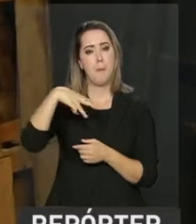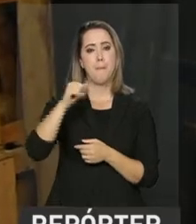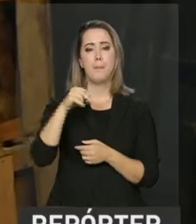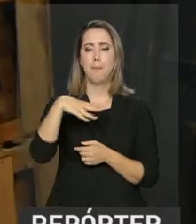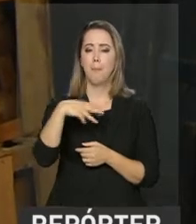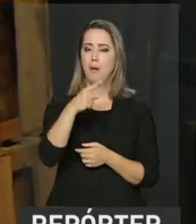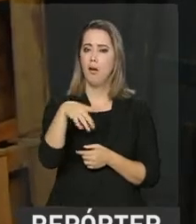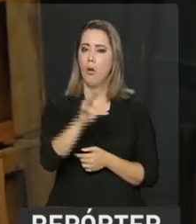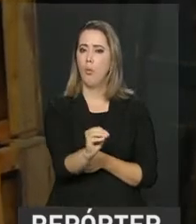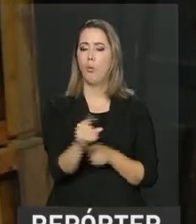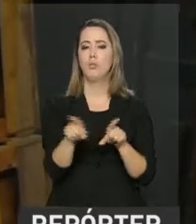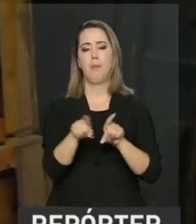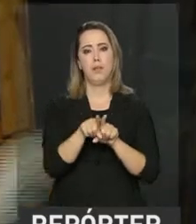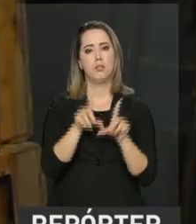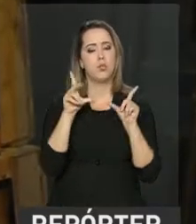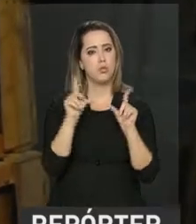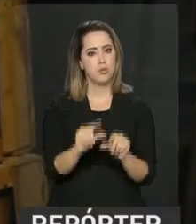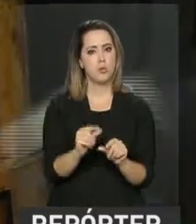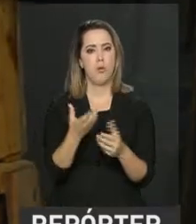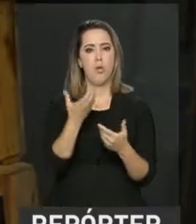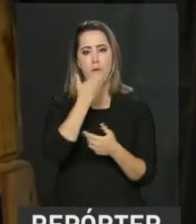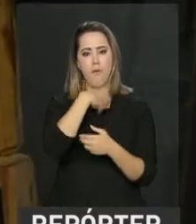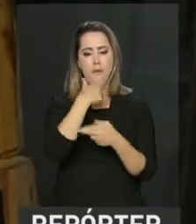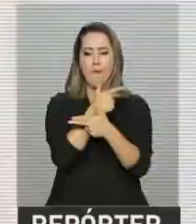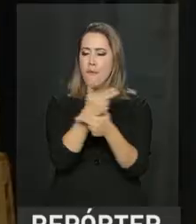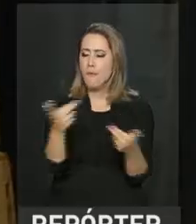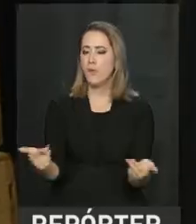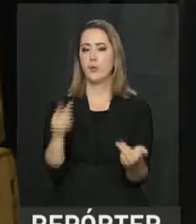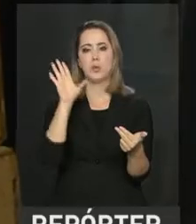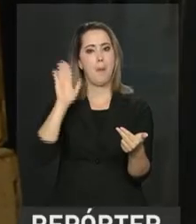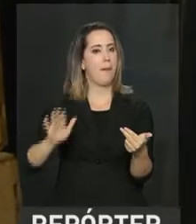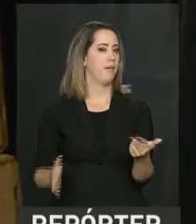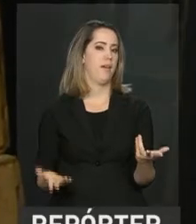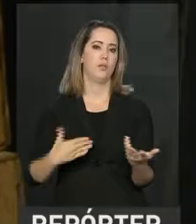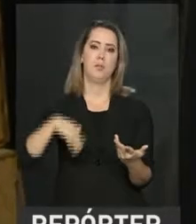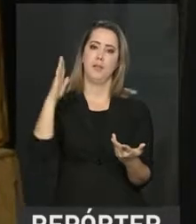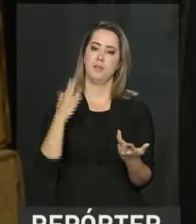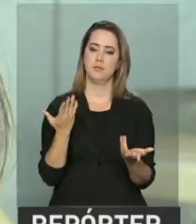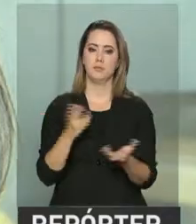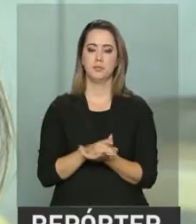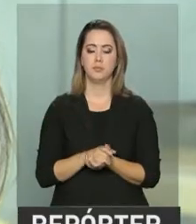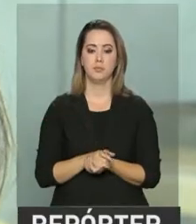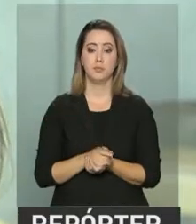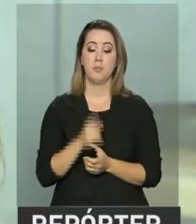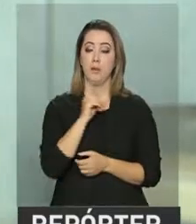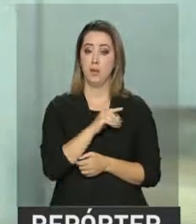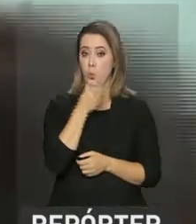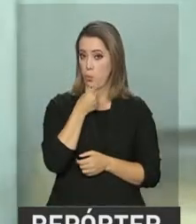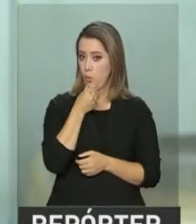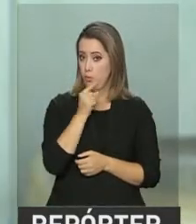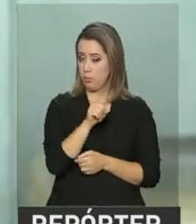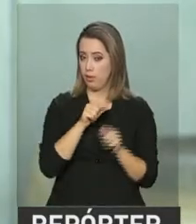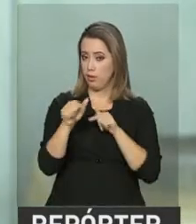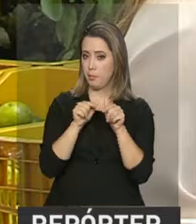mamão teve uma queda. Frutas, né? Frutas em geral. A gente compra mais, né? Está mais barato. Já Vicente Brito